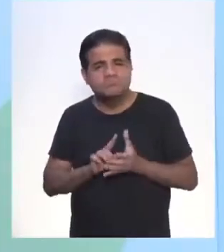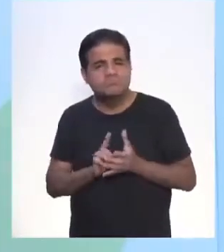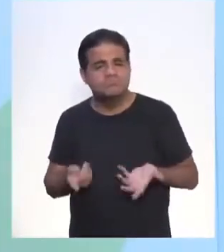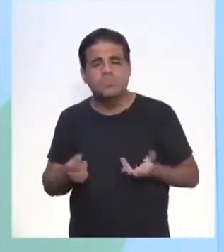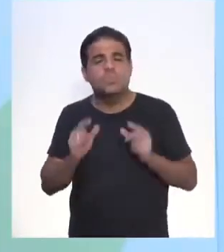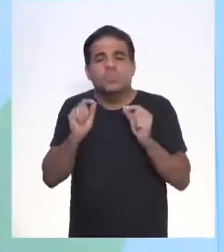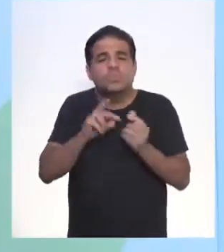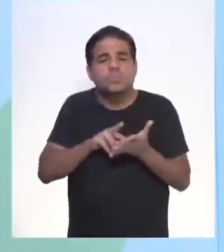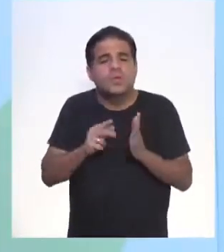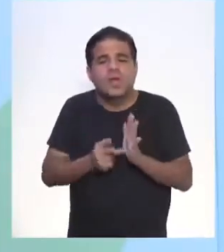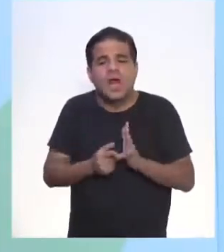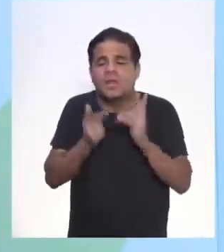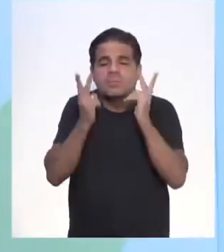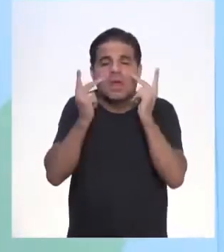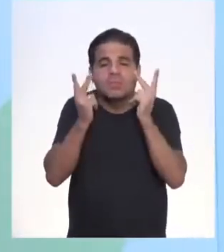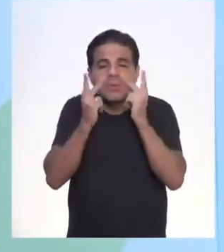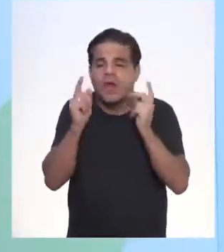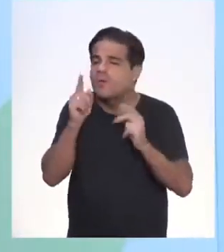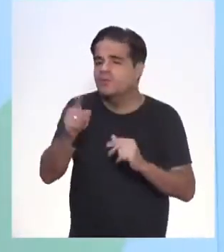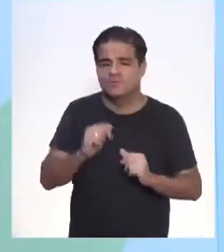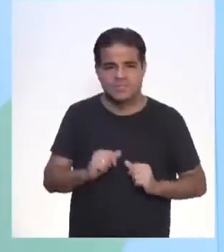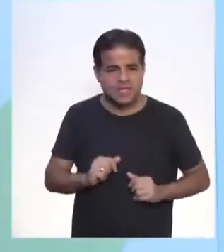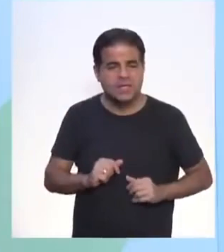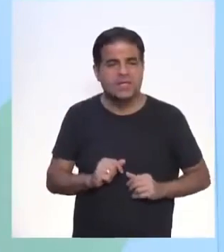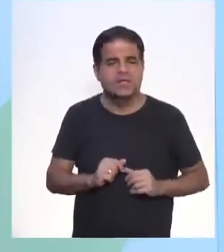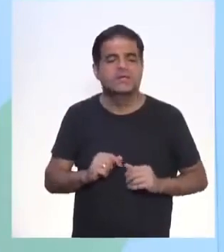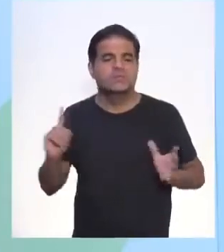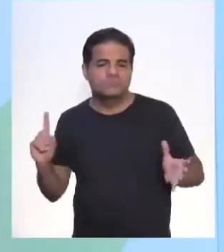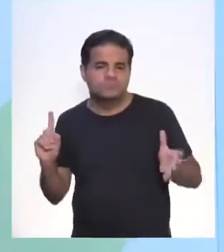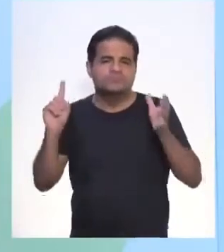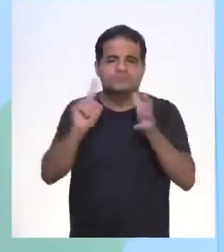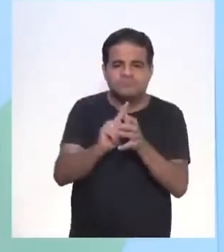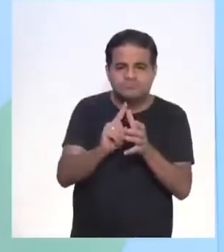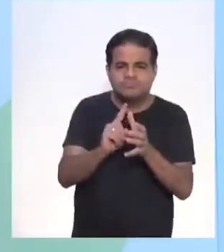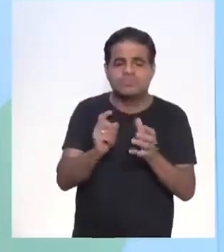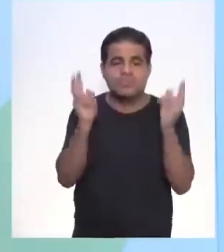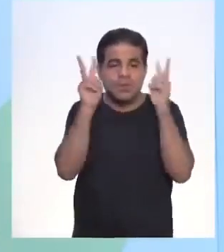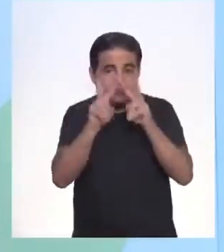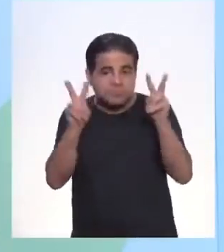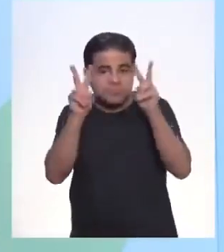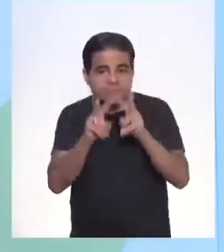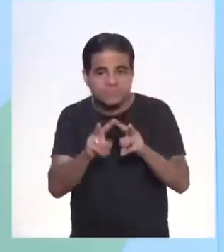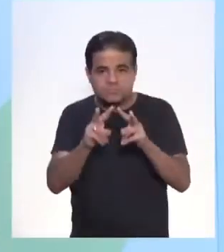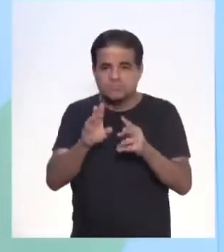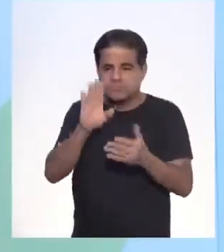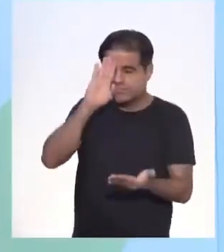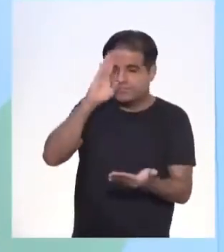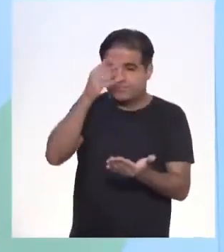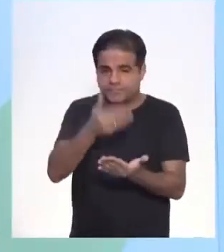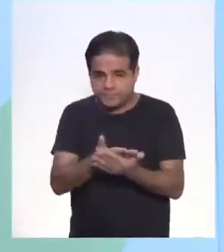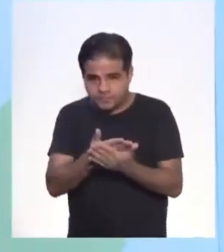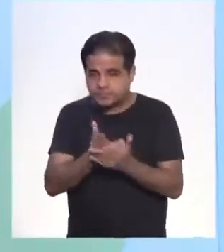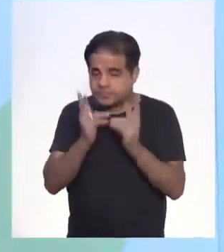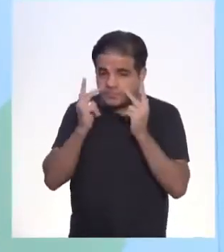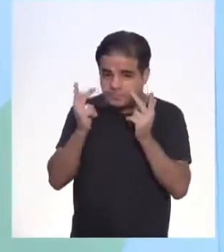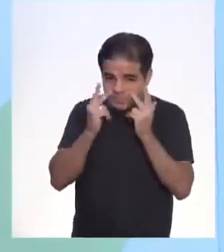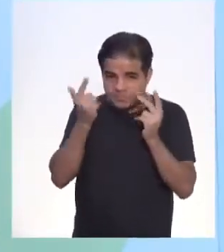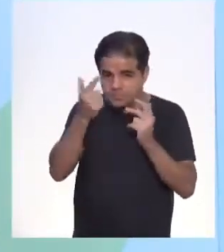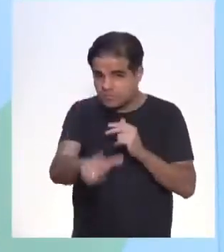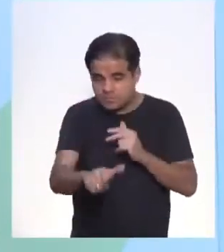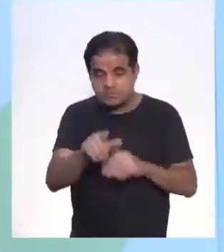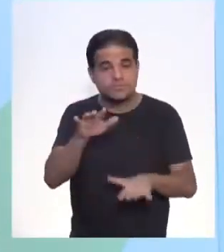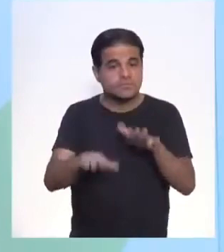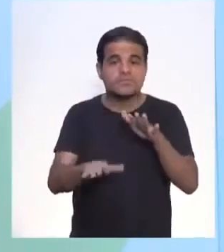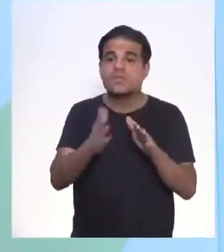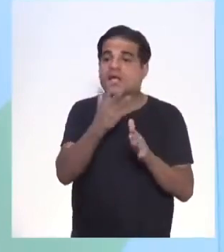é natural para você? Será que a gente está colocando a nossa visão do que a gente acredita que é natural no outro? E talvez a